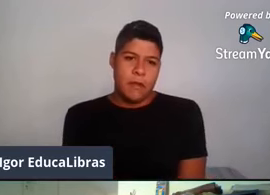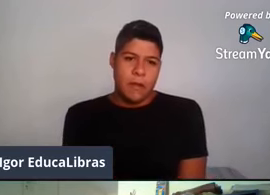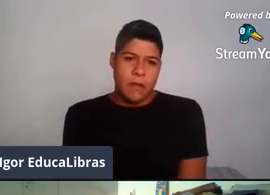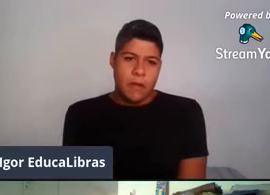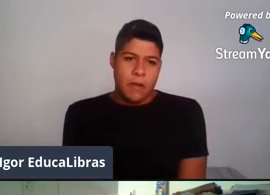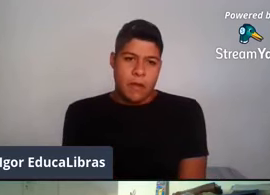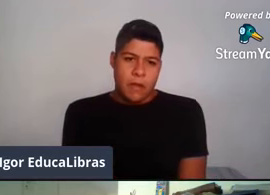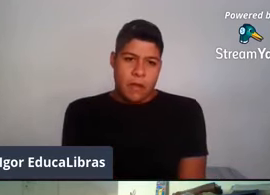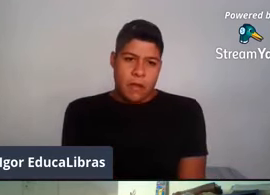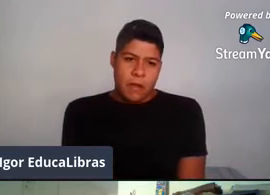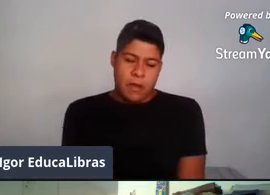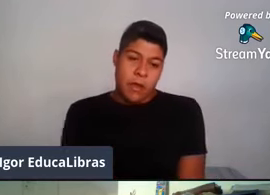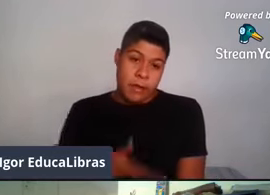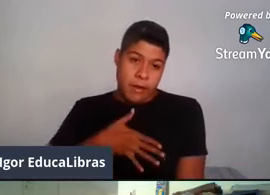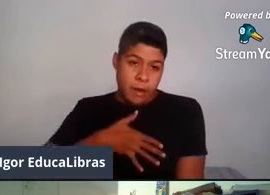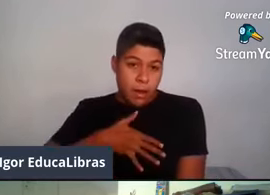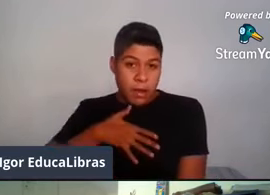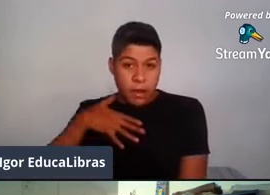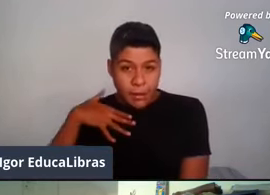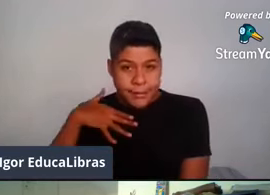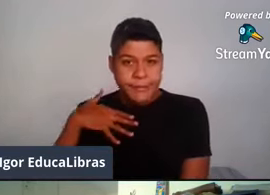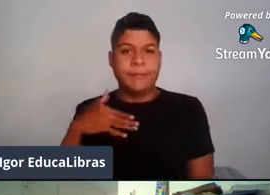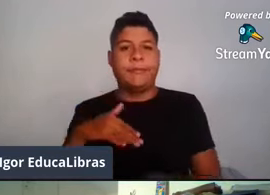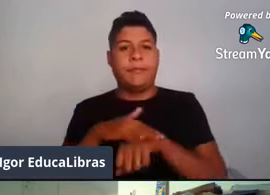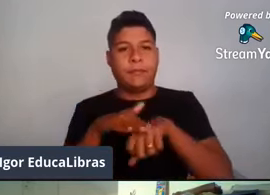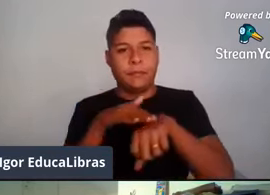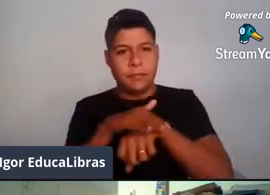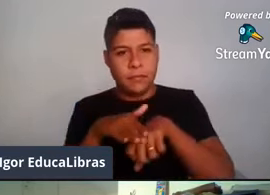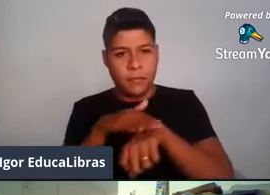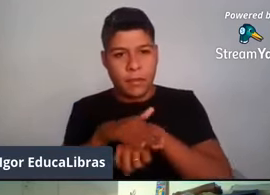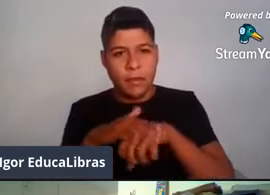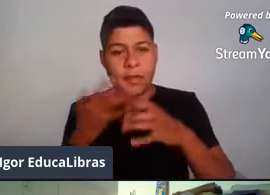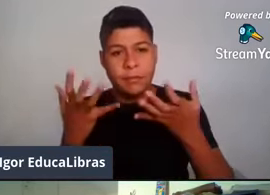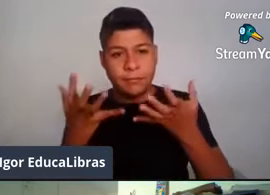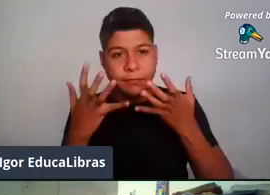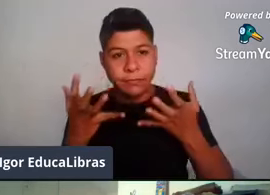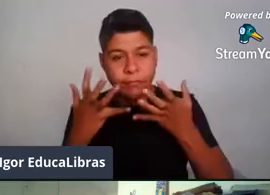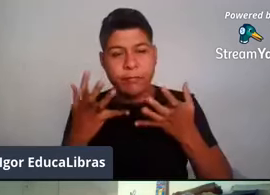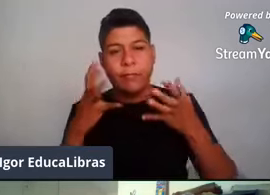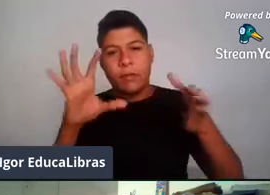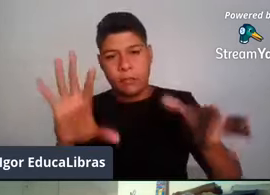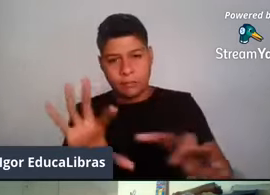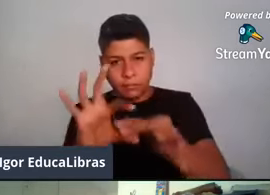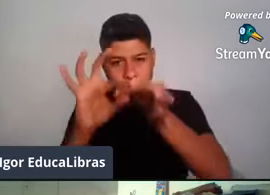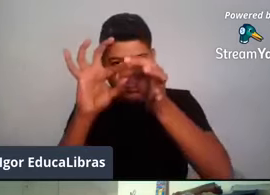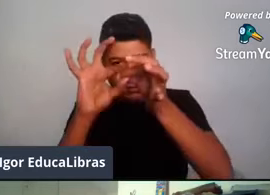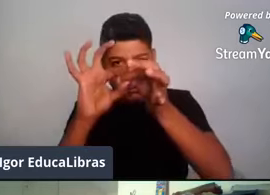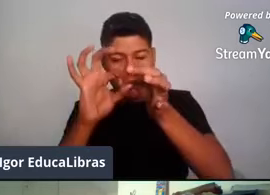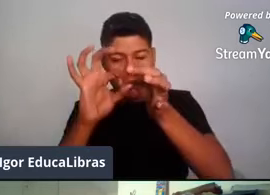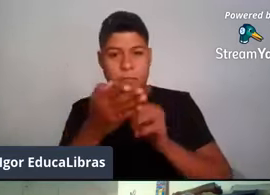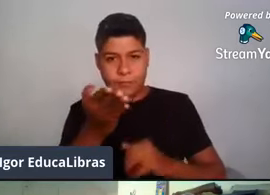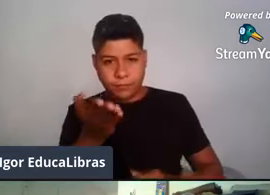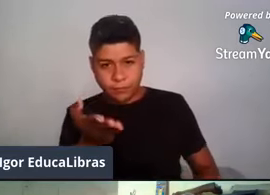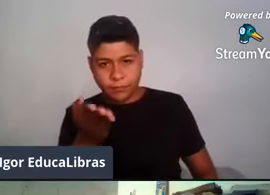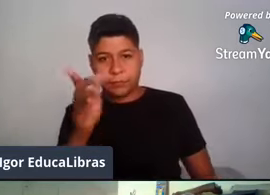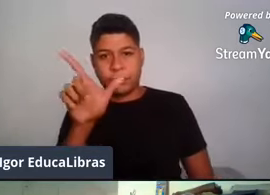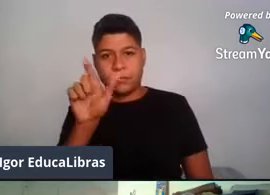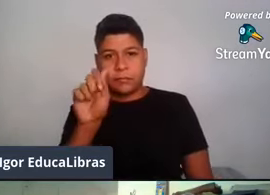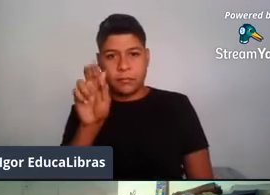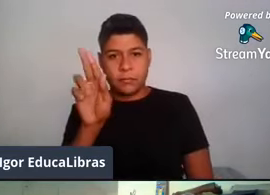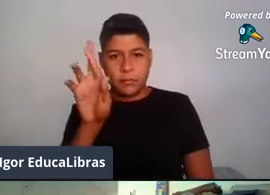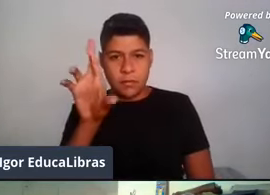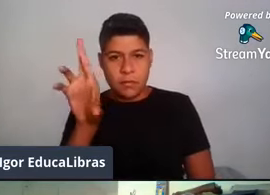olha, grande prazer estar nessa conversa. Quero estreitar aí os laços com você, viu, Lauro?